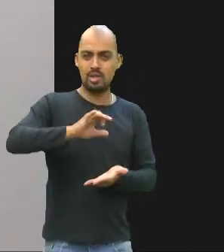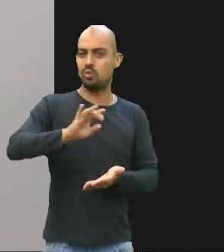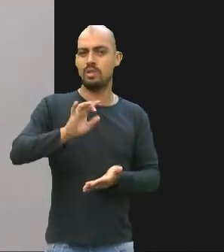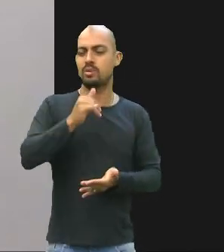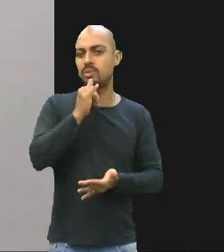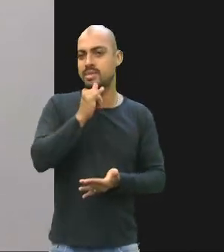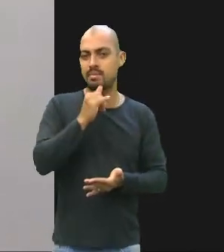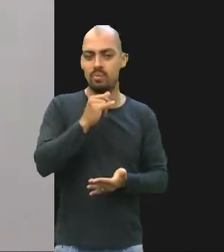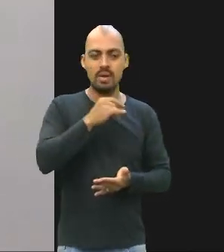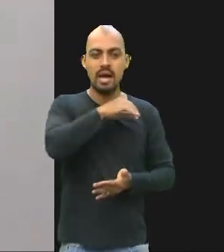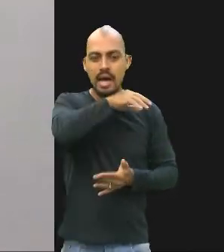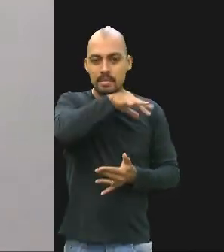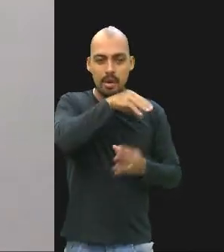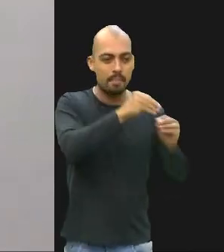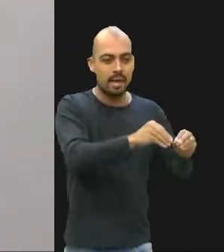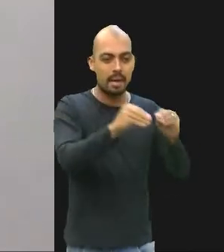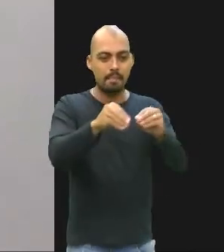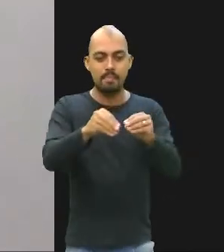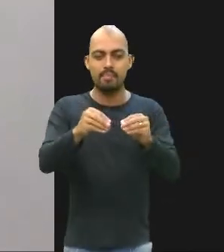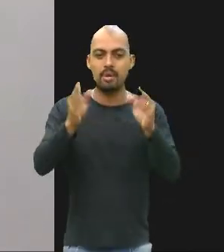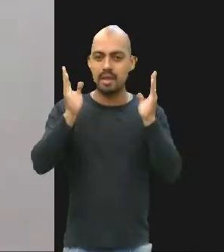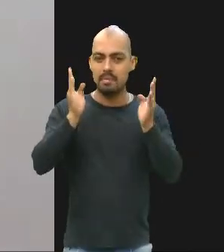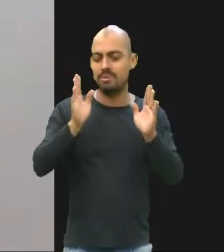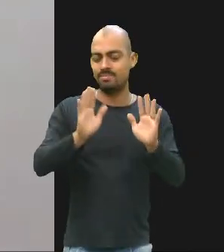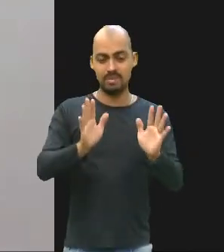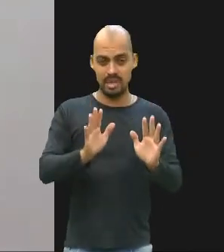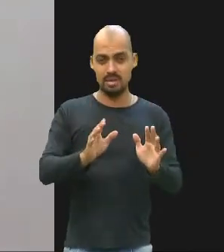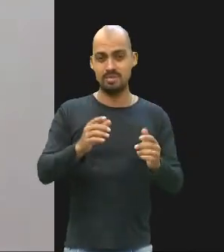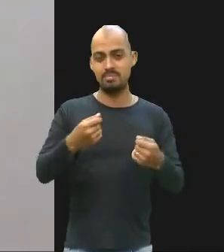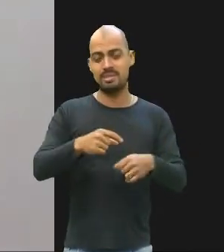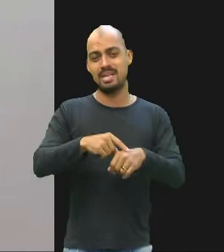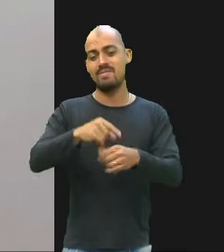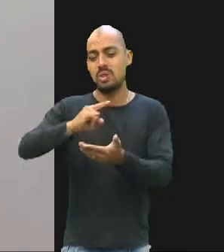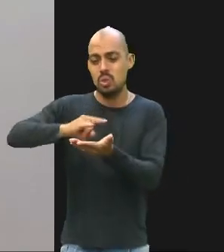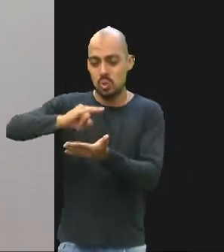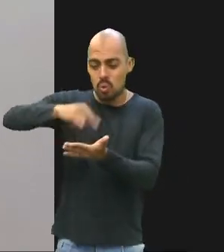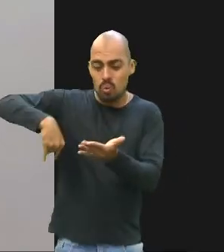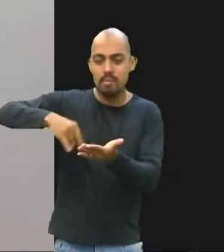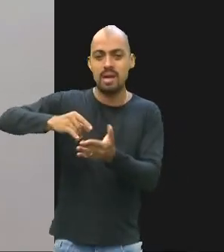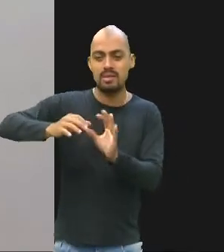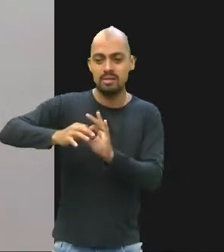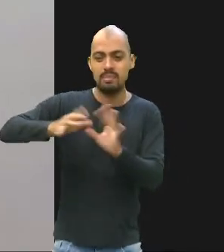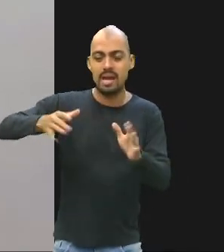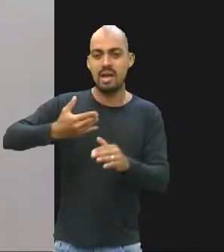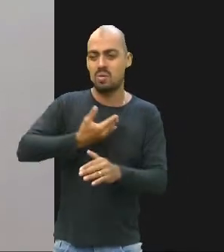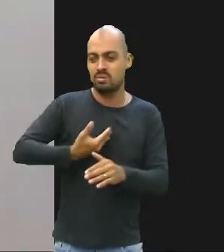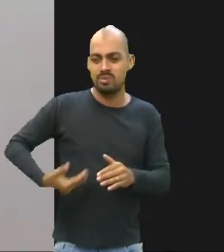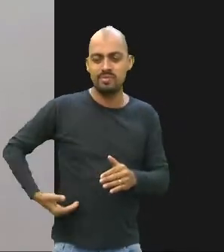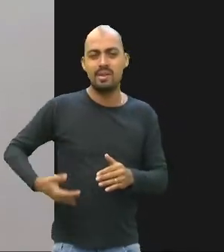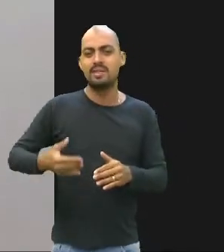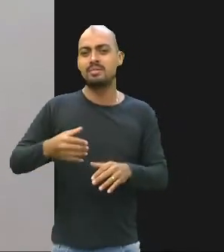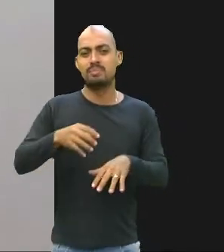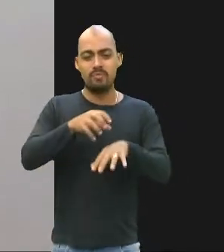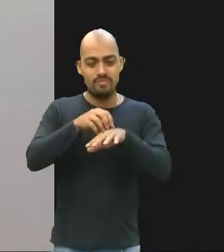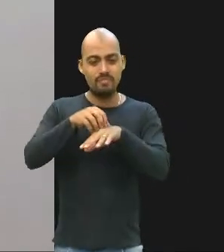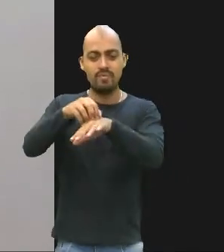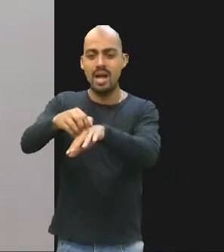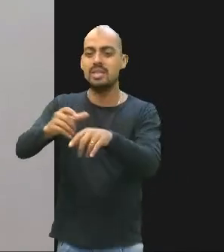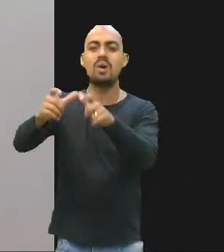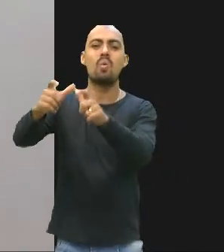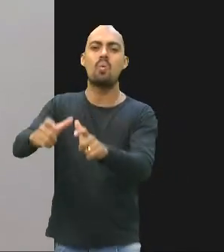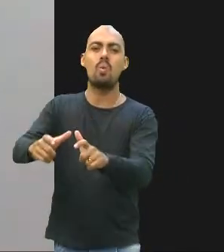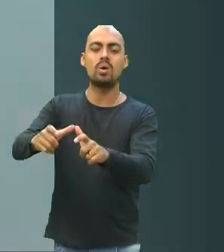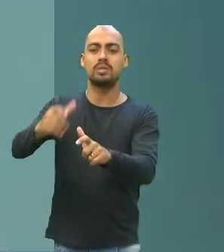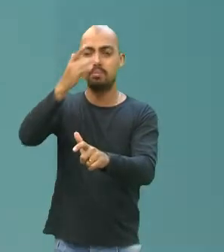anta na caminhonete e falar vamos, e correr contra o tempo. Então tinha que esperar a liberação de governo para transportar, onde